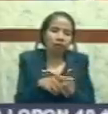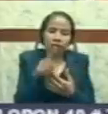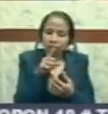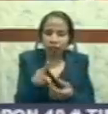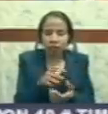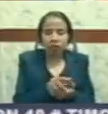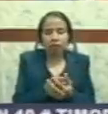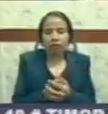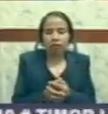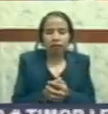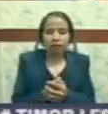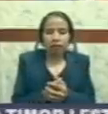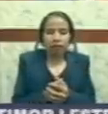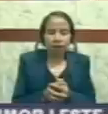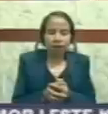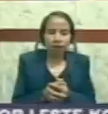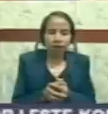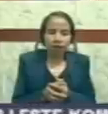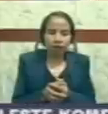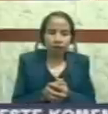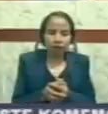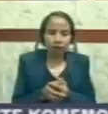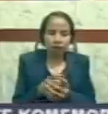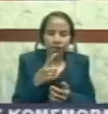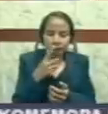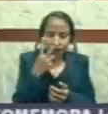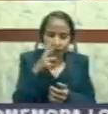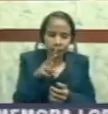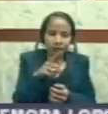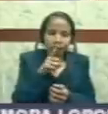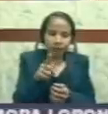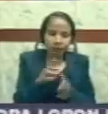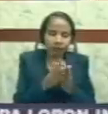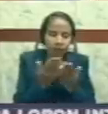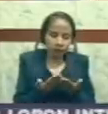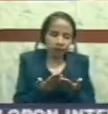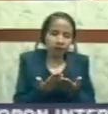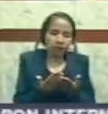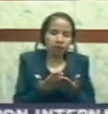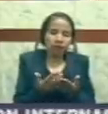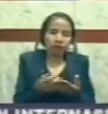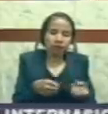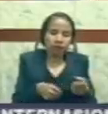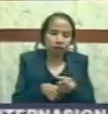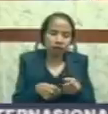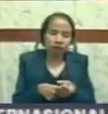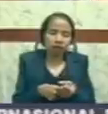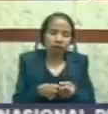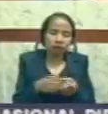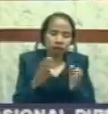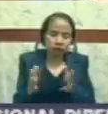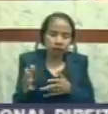Renová. Agora, para atuarei detalhadamente, livros de apoio ao cinema que prepara para atuarei do Nida, né?